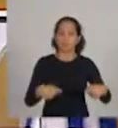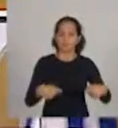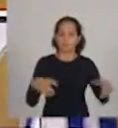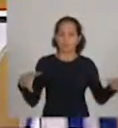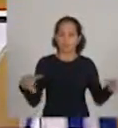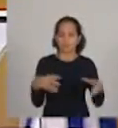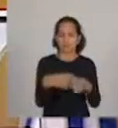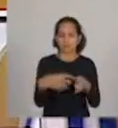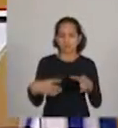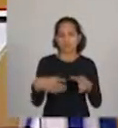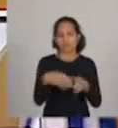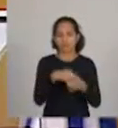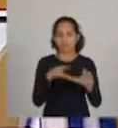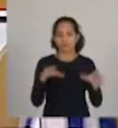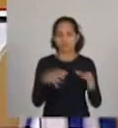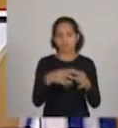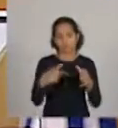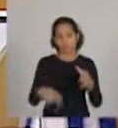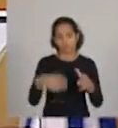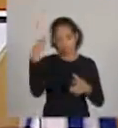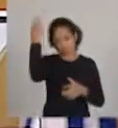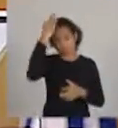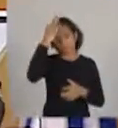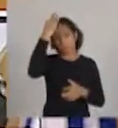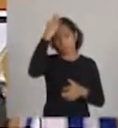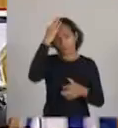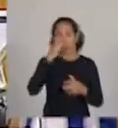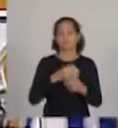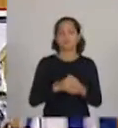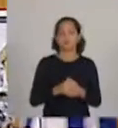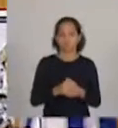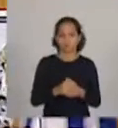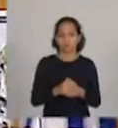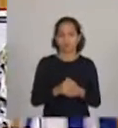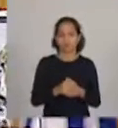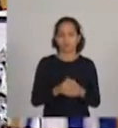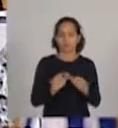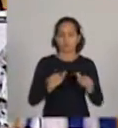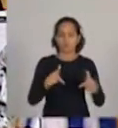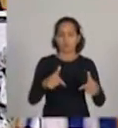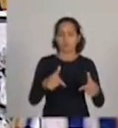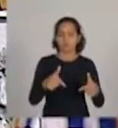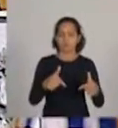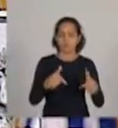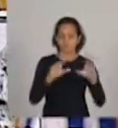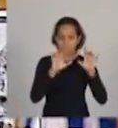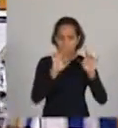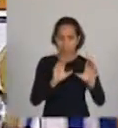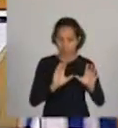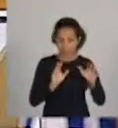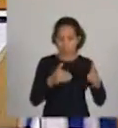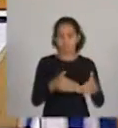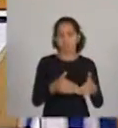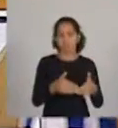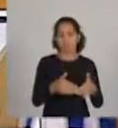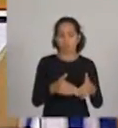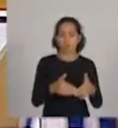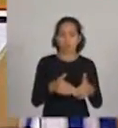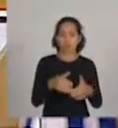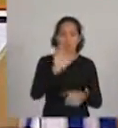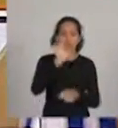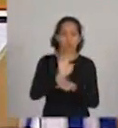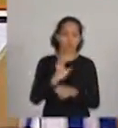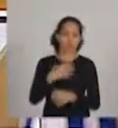ser incluída também no Espírito Santo. Foi incluída como atividade essencial e vacinada no estado da